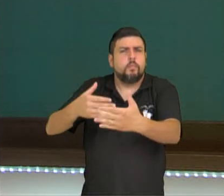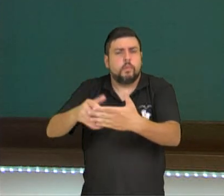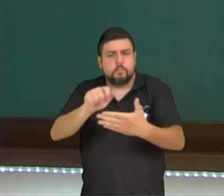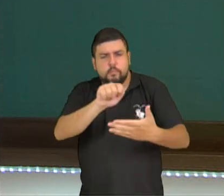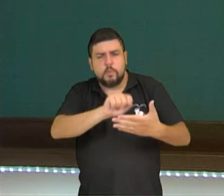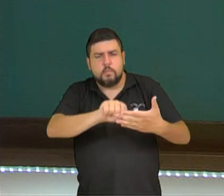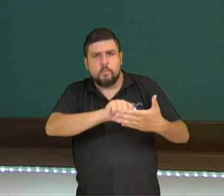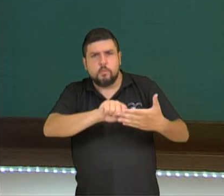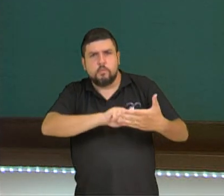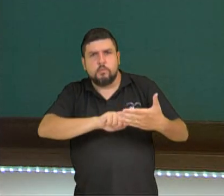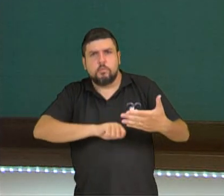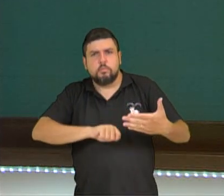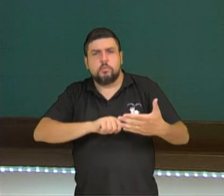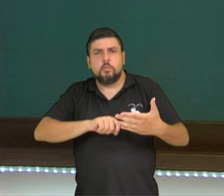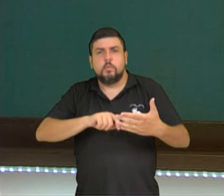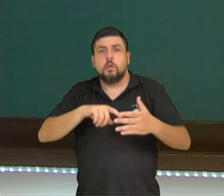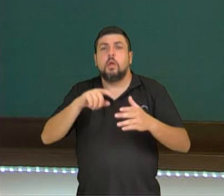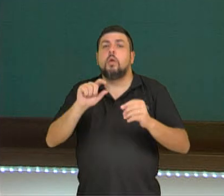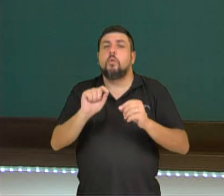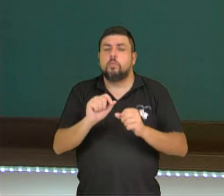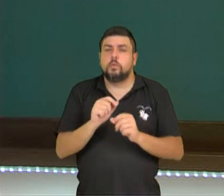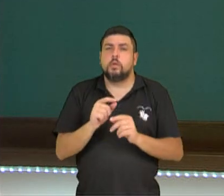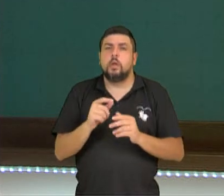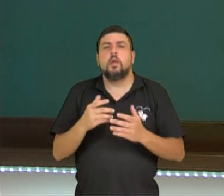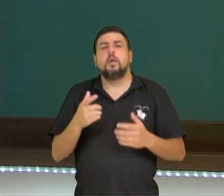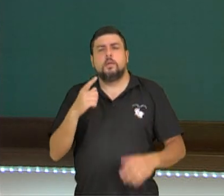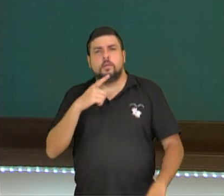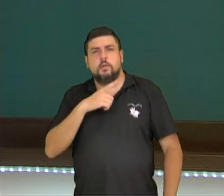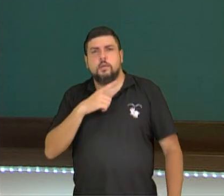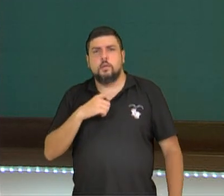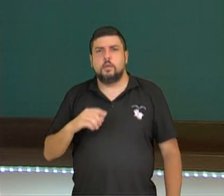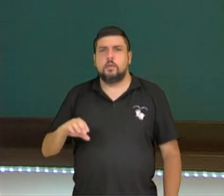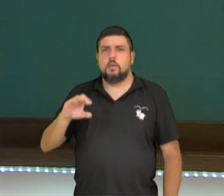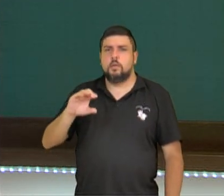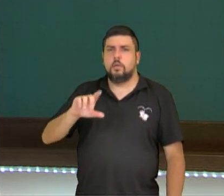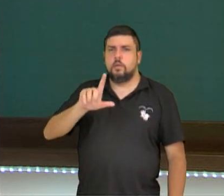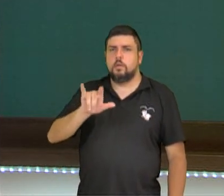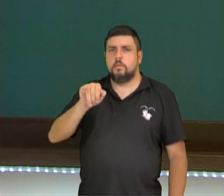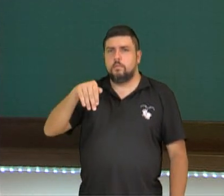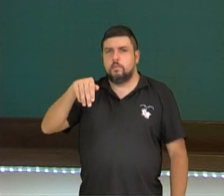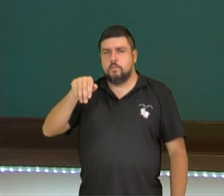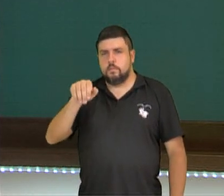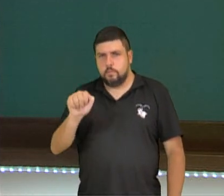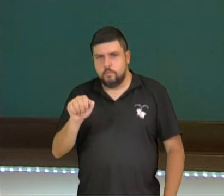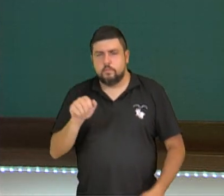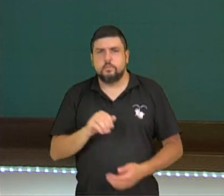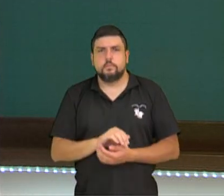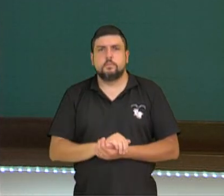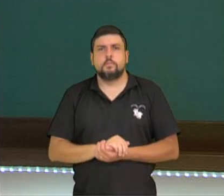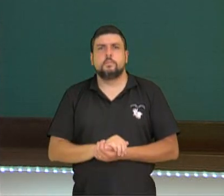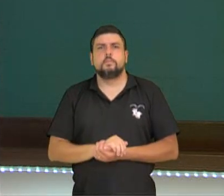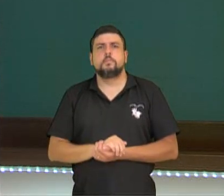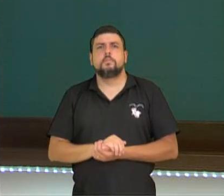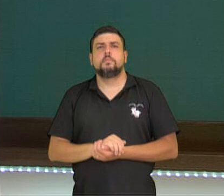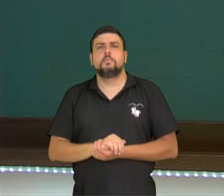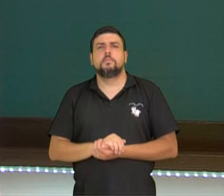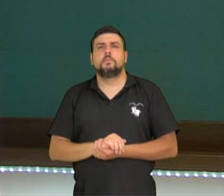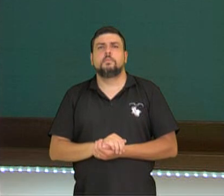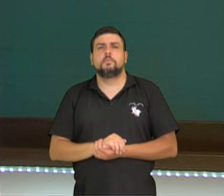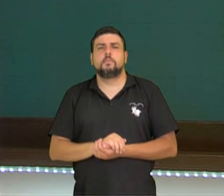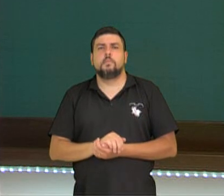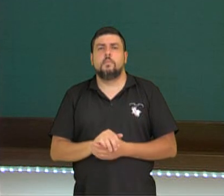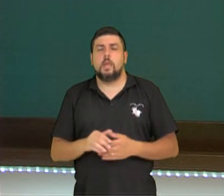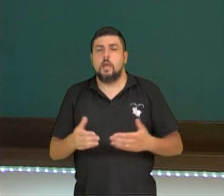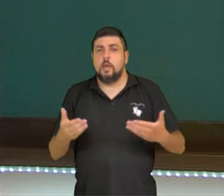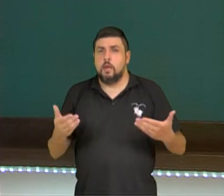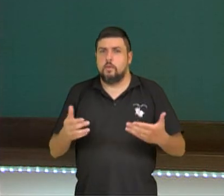determinados períodos ao longo de alguns anos, e aí você tem ali a caracterização do clima daquele lugar. Agora nós vamos ter a